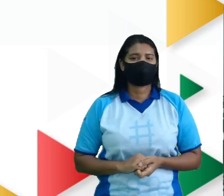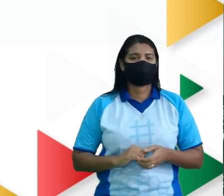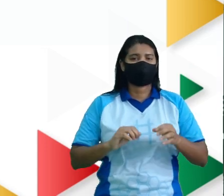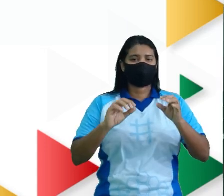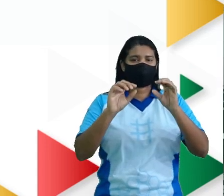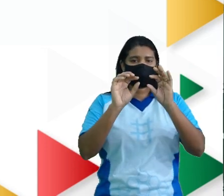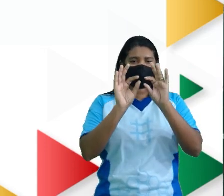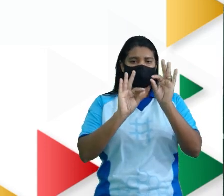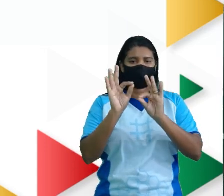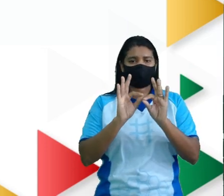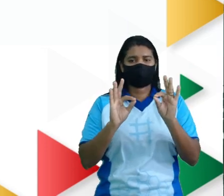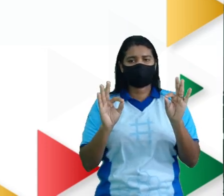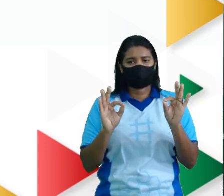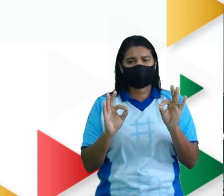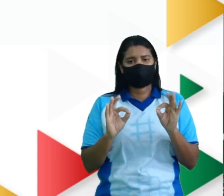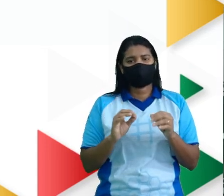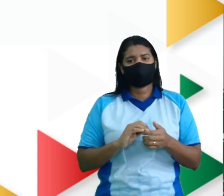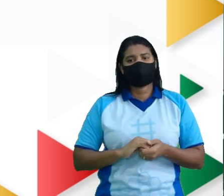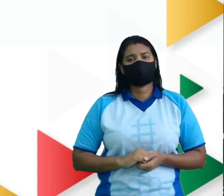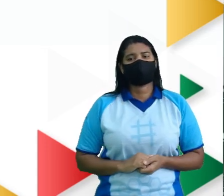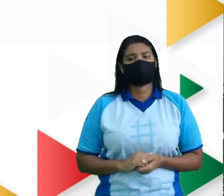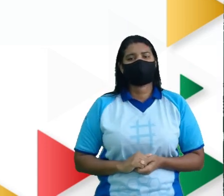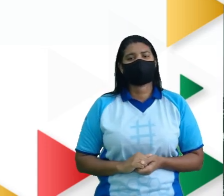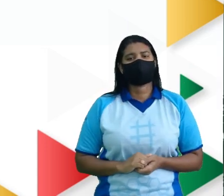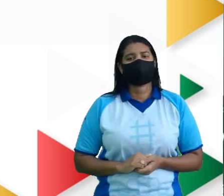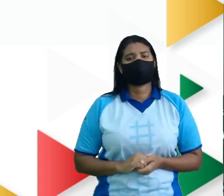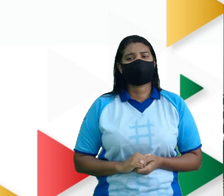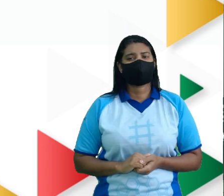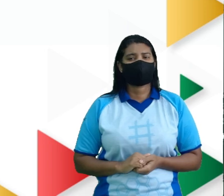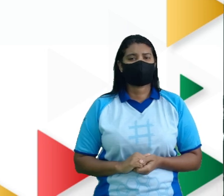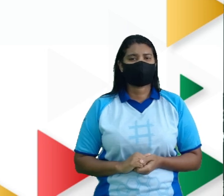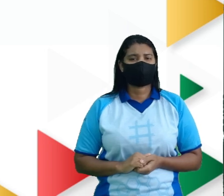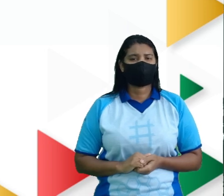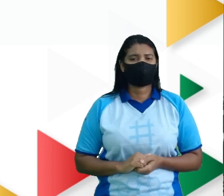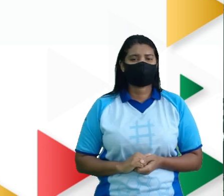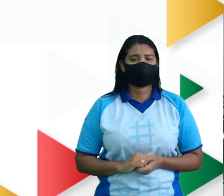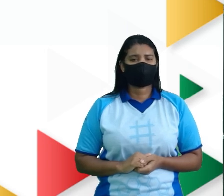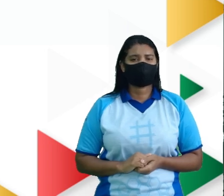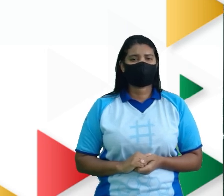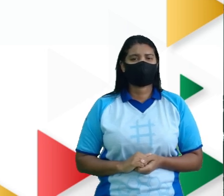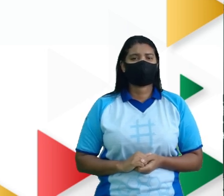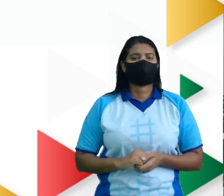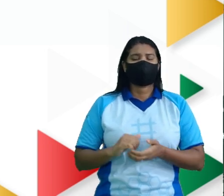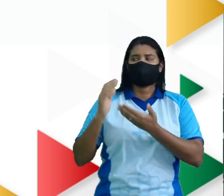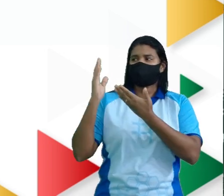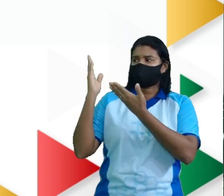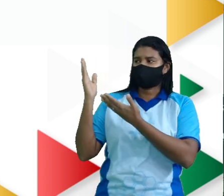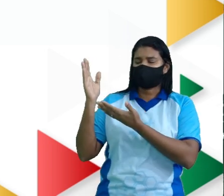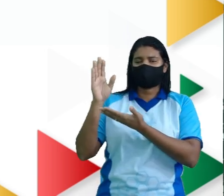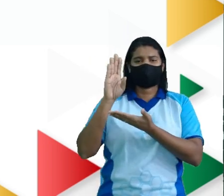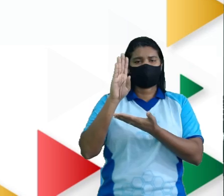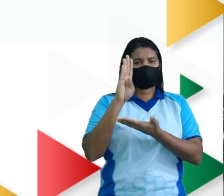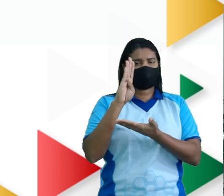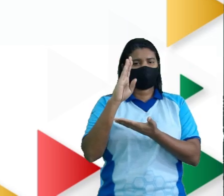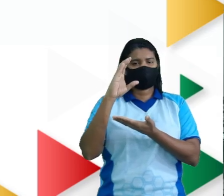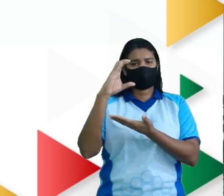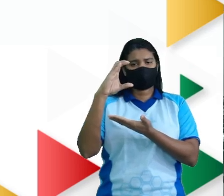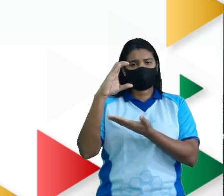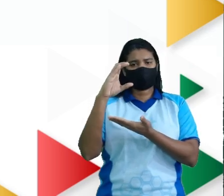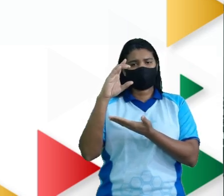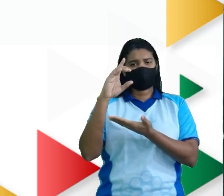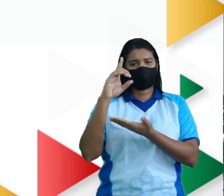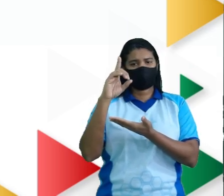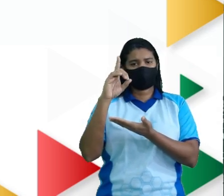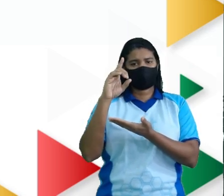pequenos cortes, né? Pequenos pontos aí em B, tá vendo? B, C,